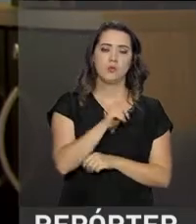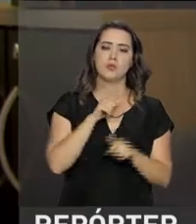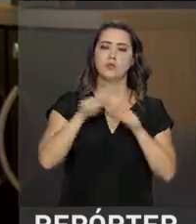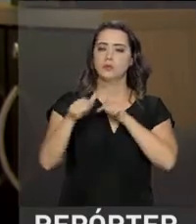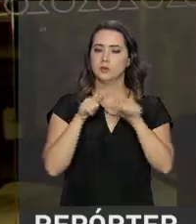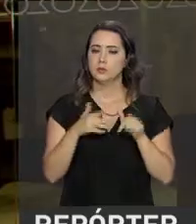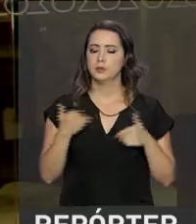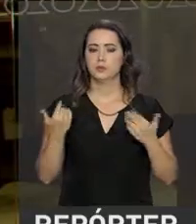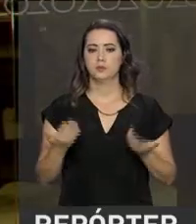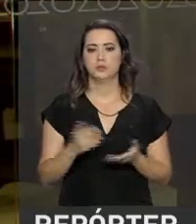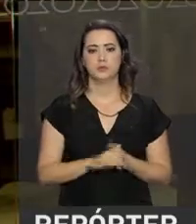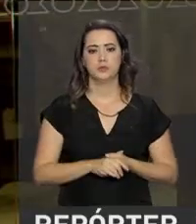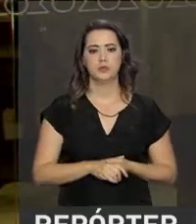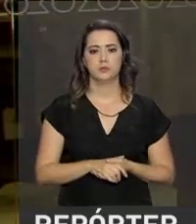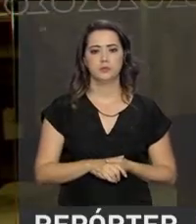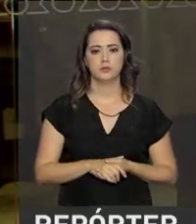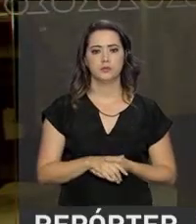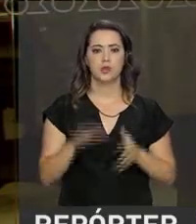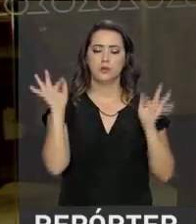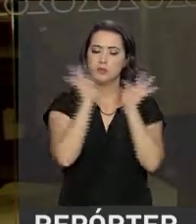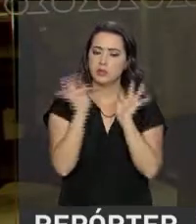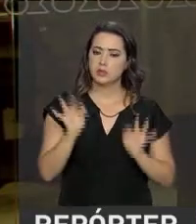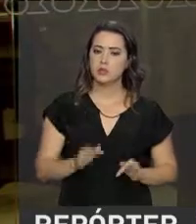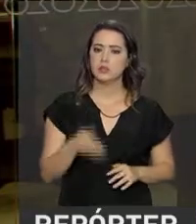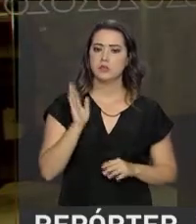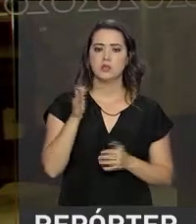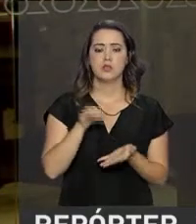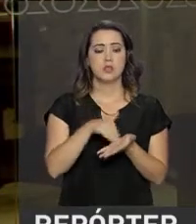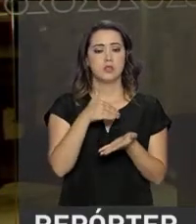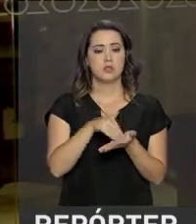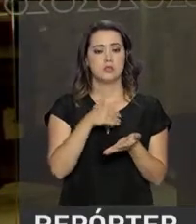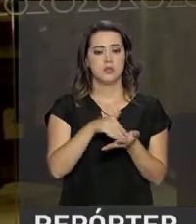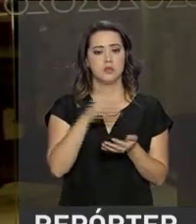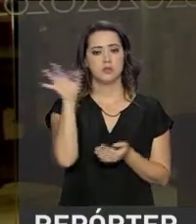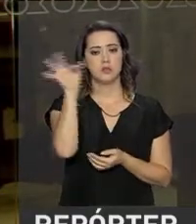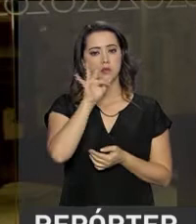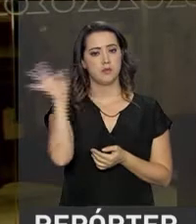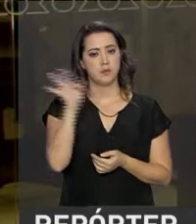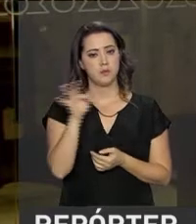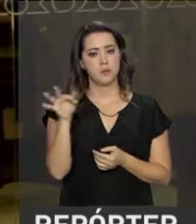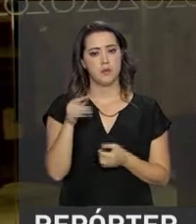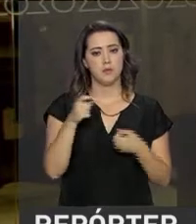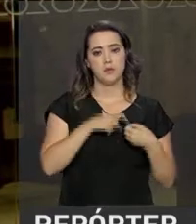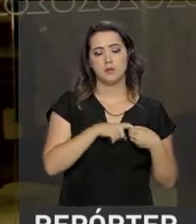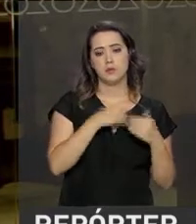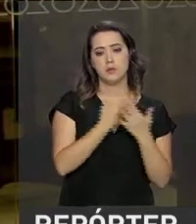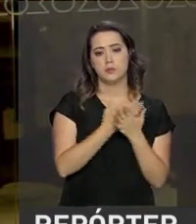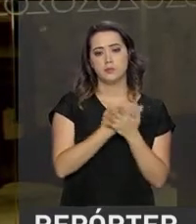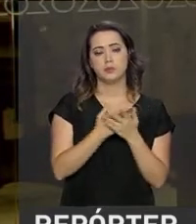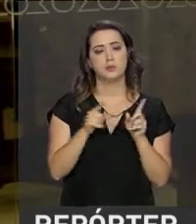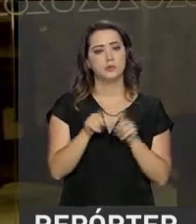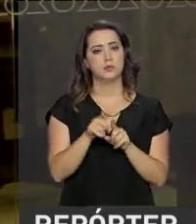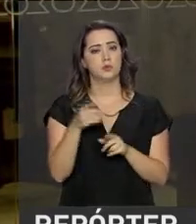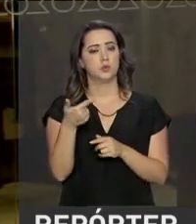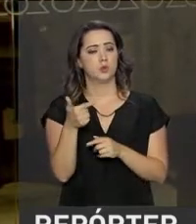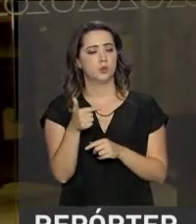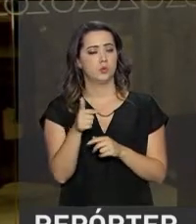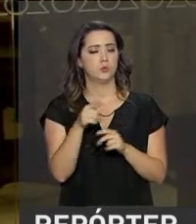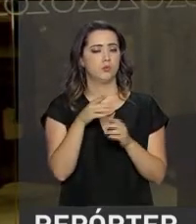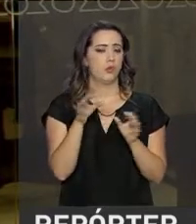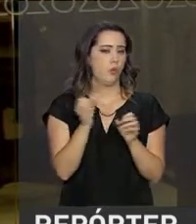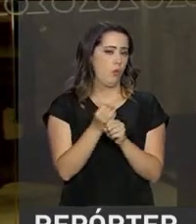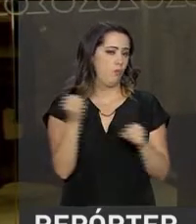sonhado emprego. Ah, eu estou muito feliz. Inclusive, eu já me matriculei na faculdade para recomeçar meus estudos, que eu não concluí